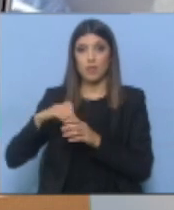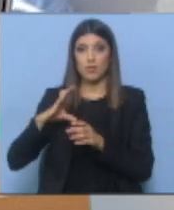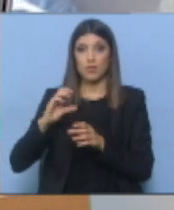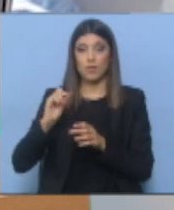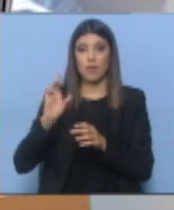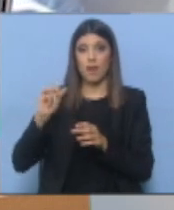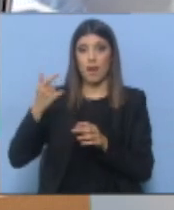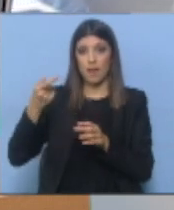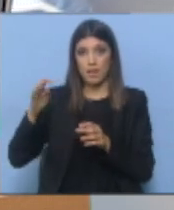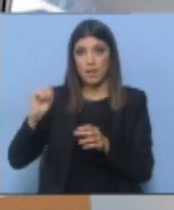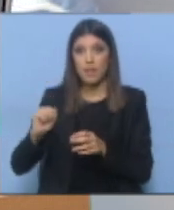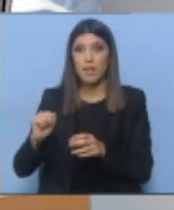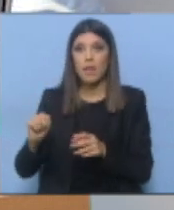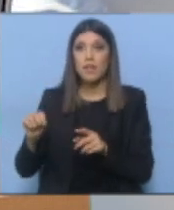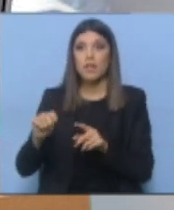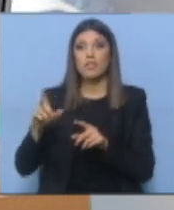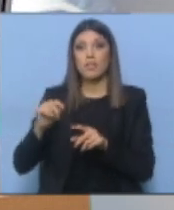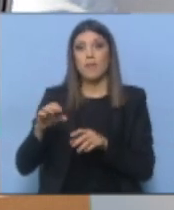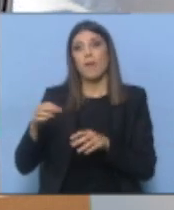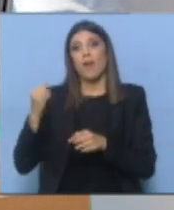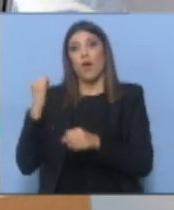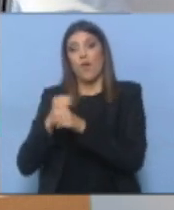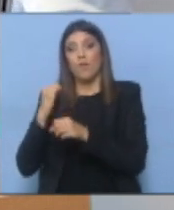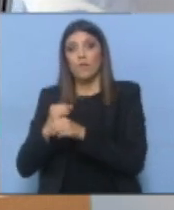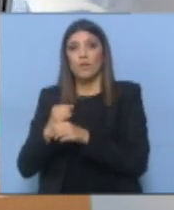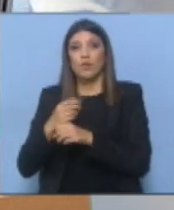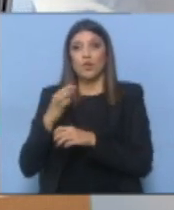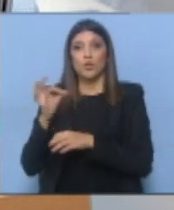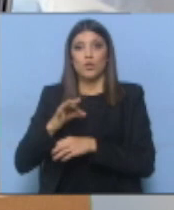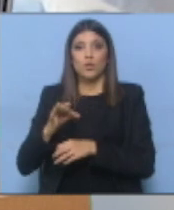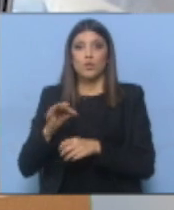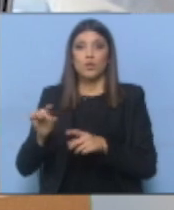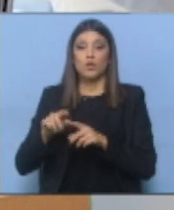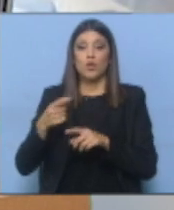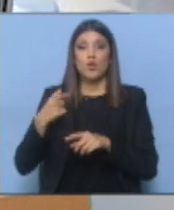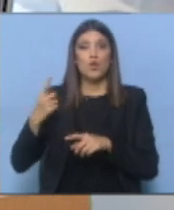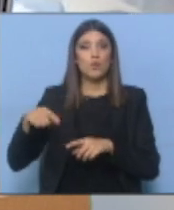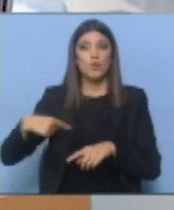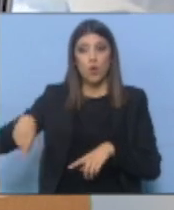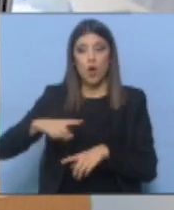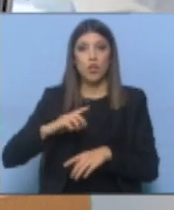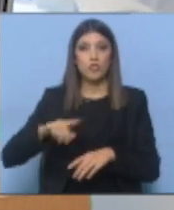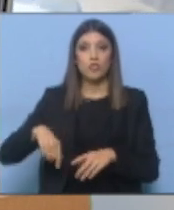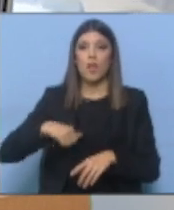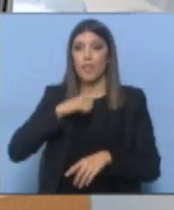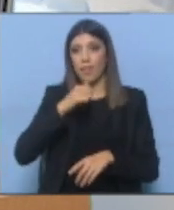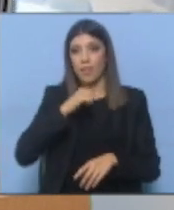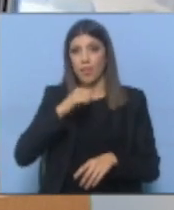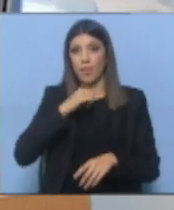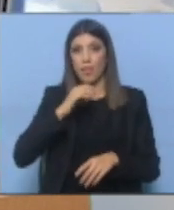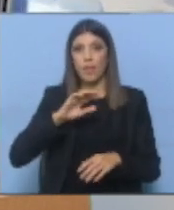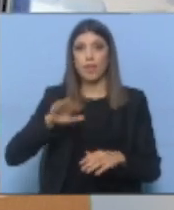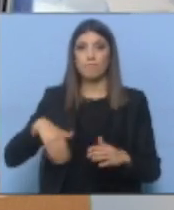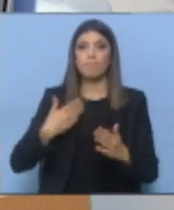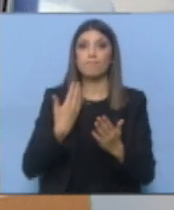funções do Núcleo de Observação Social, temos feito sugestões para responder a questões